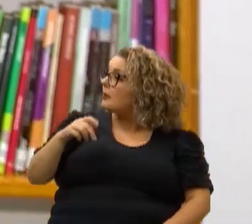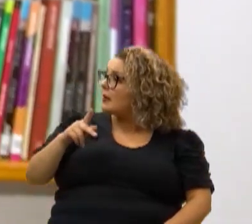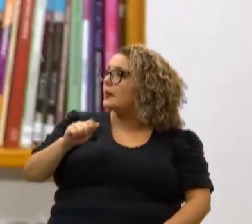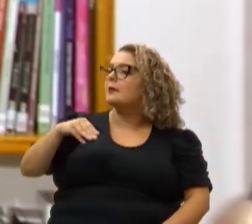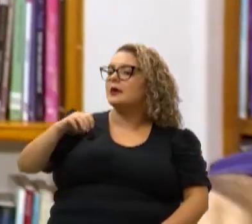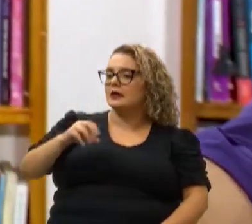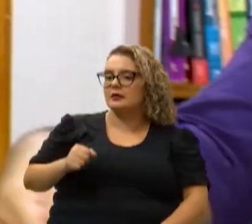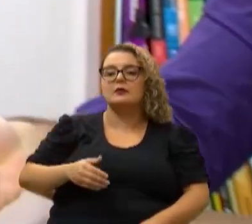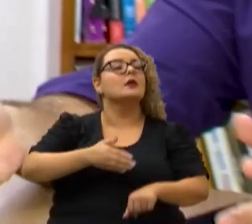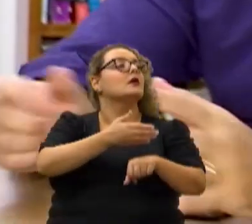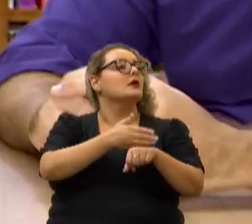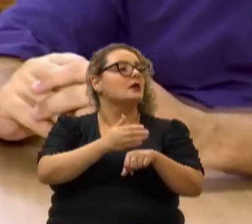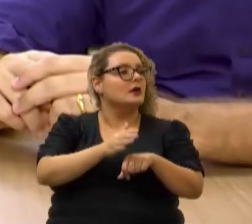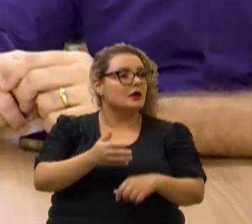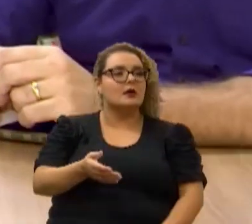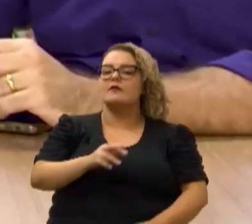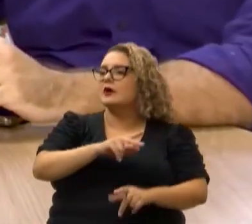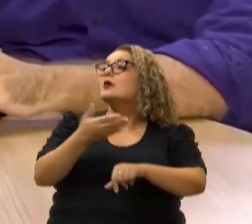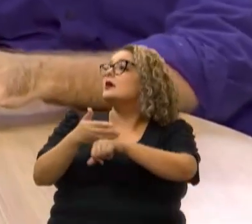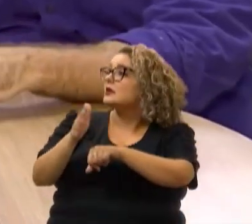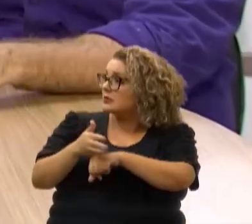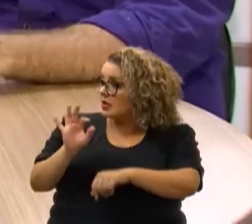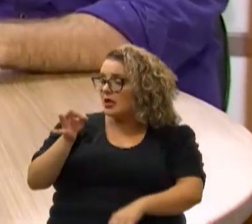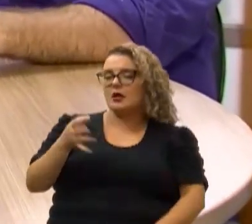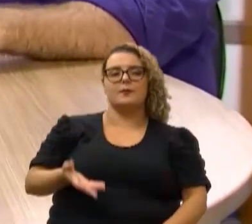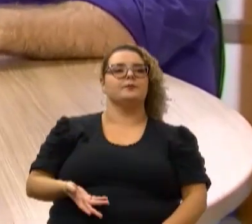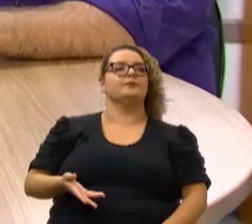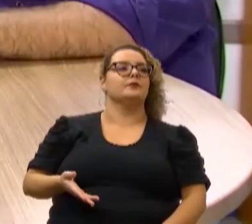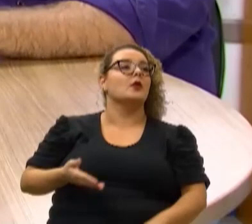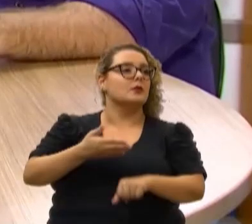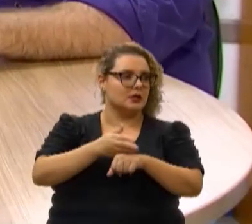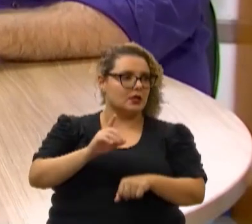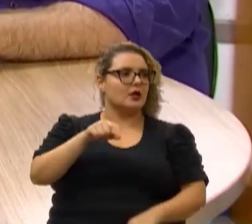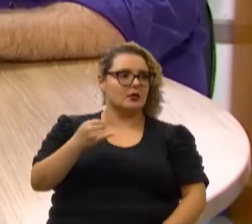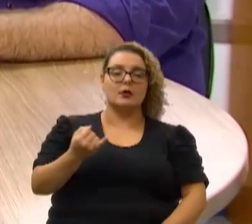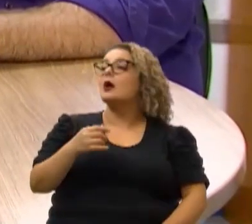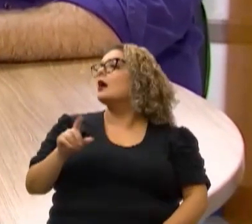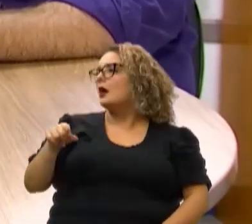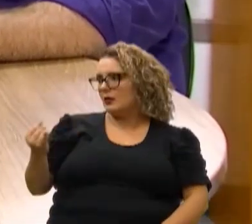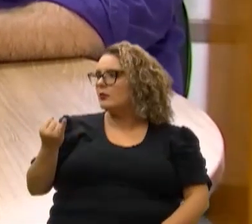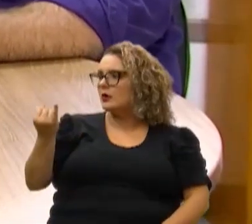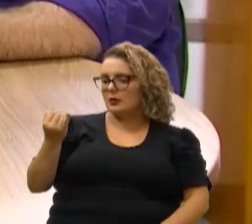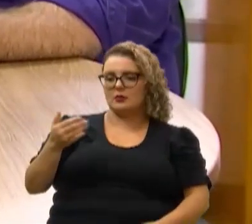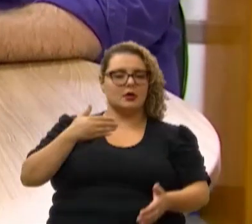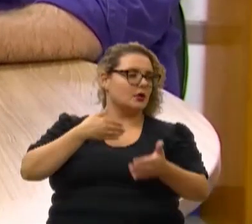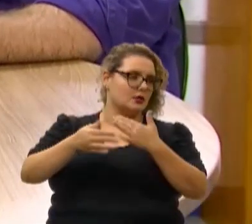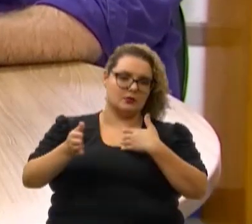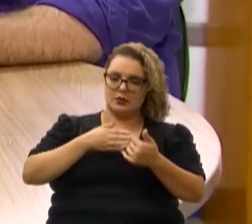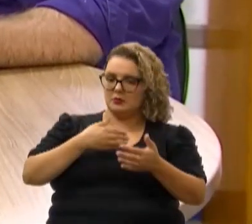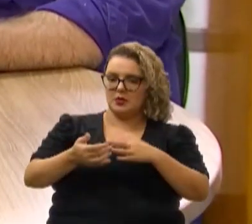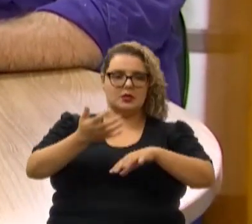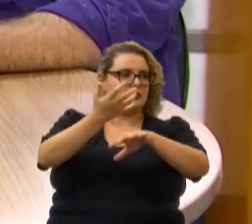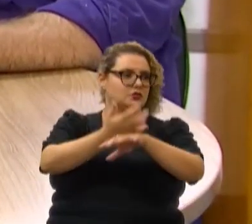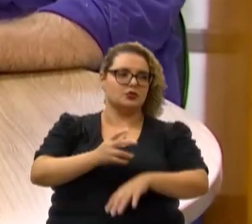infinidade de modos. Exercícios. Exato. O praticar é necessário. Isso é fundamental. Fundamental. Independente se for